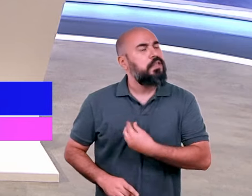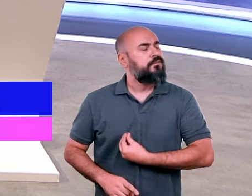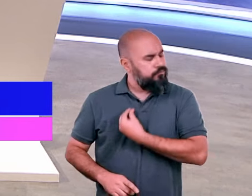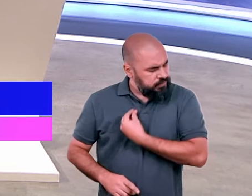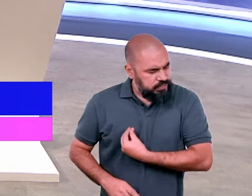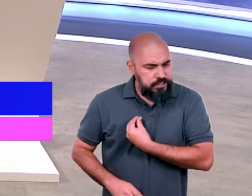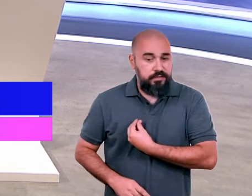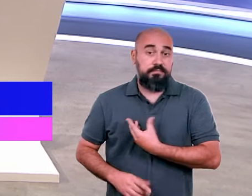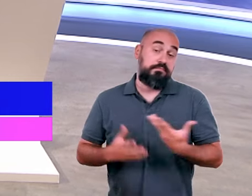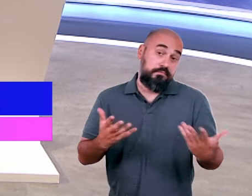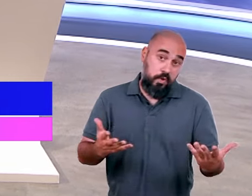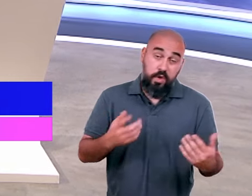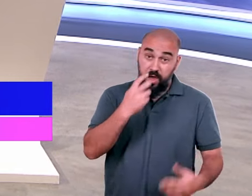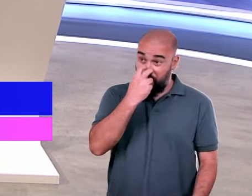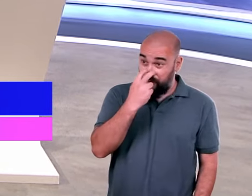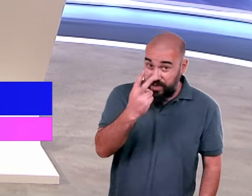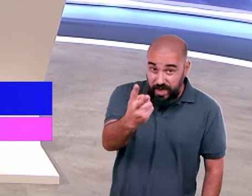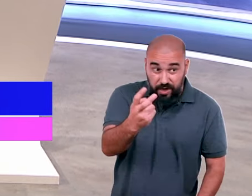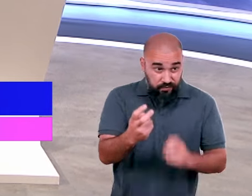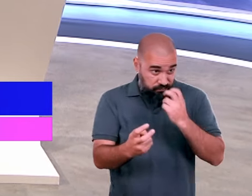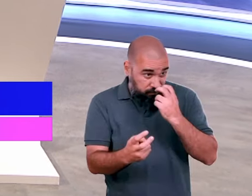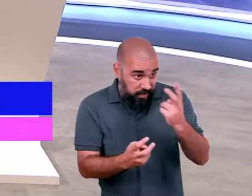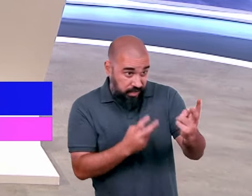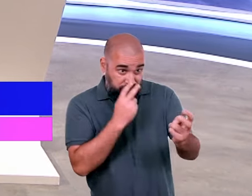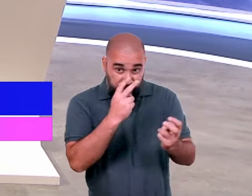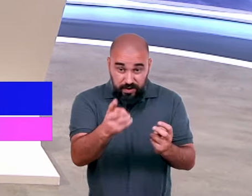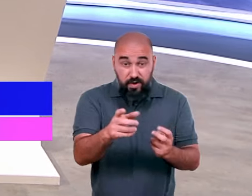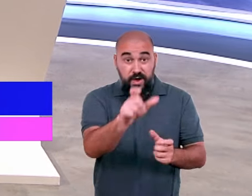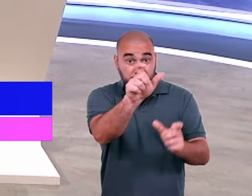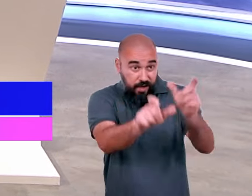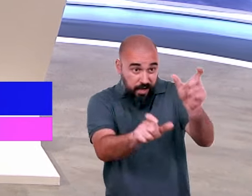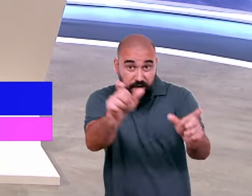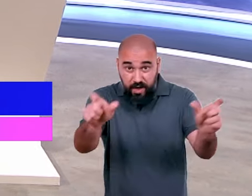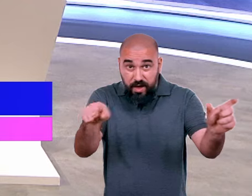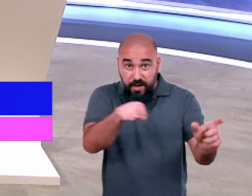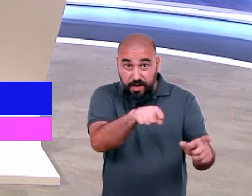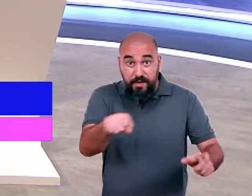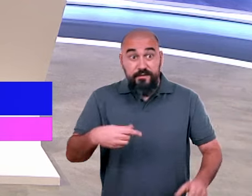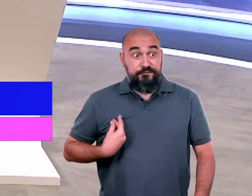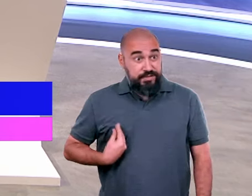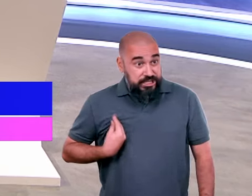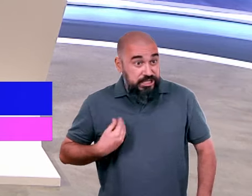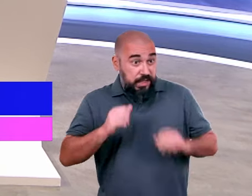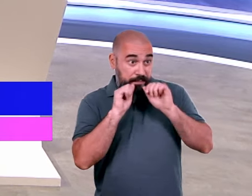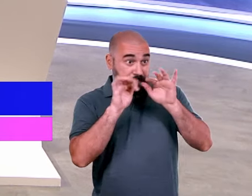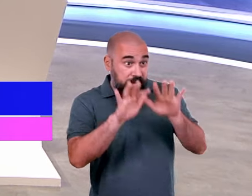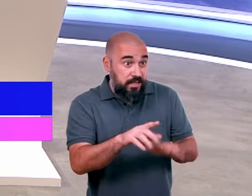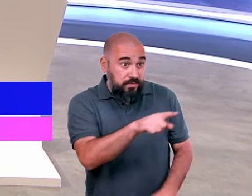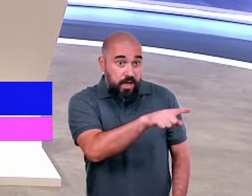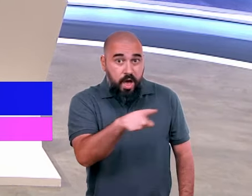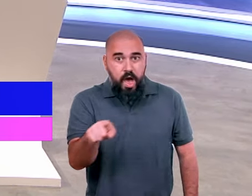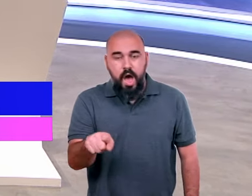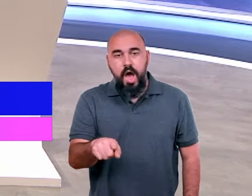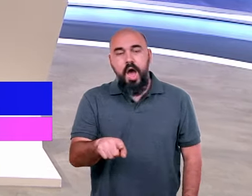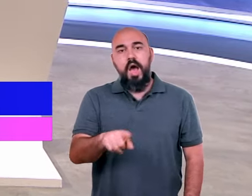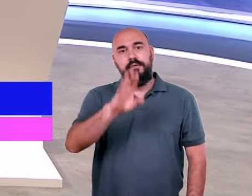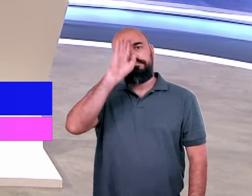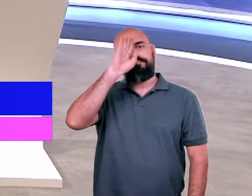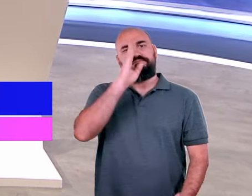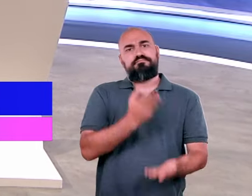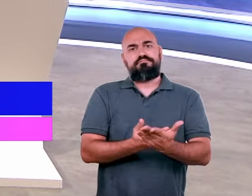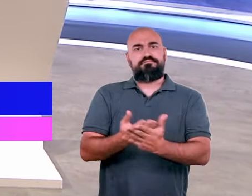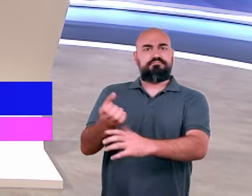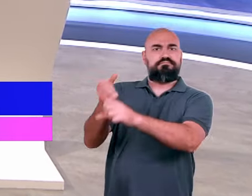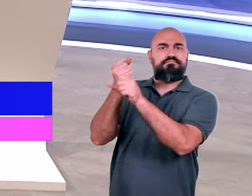quando eu vejo a manifestação de Deus na vida de alguém, eu estou reconhecendo de que existe um Deus e que